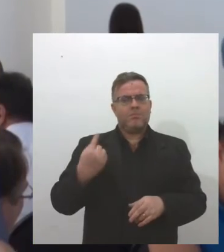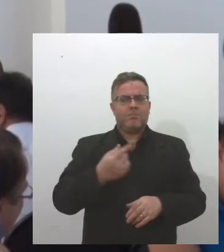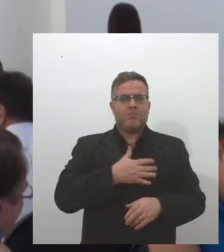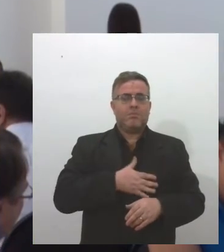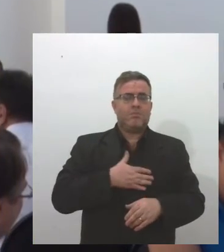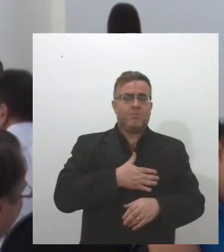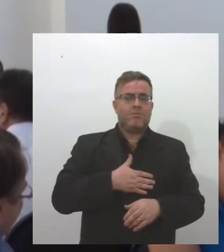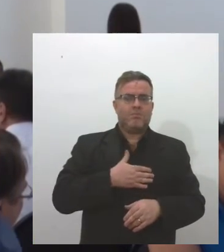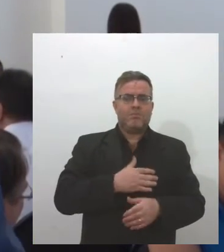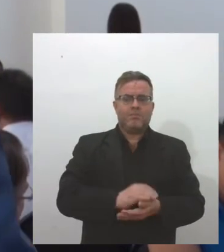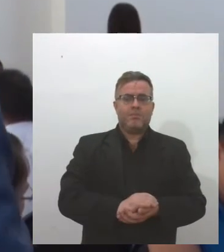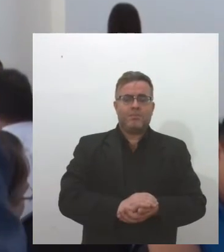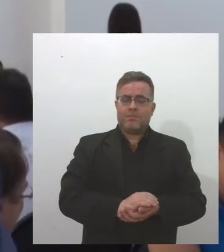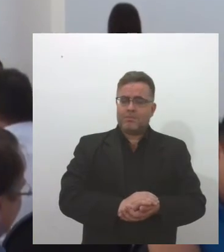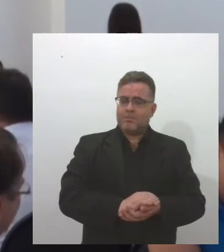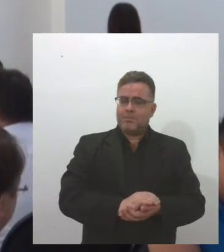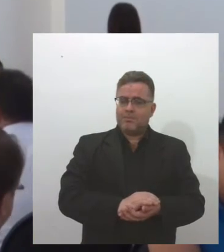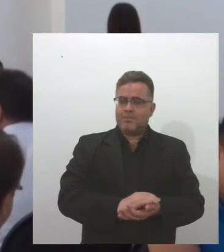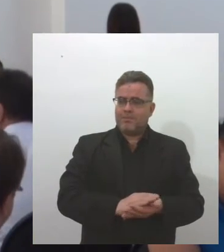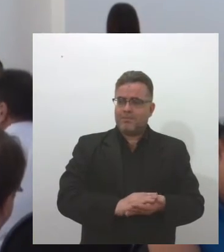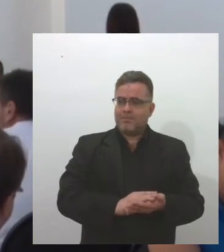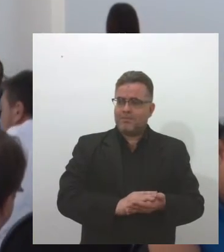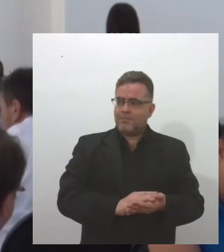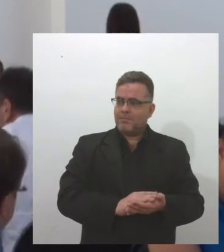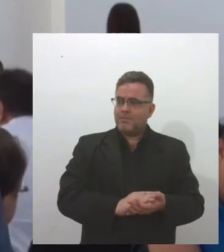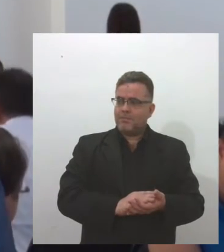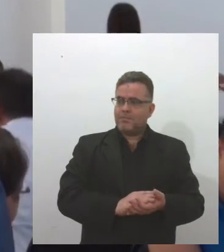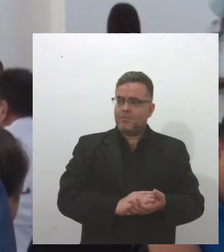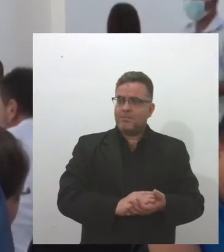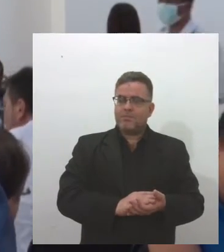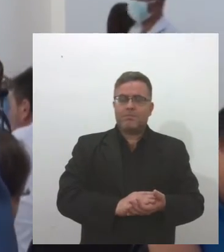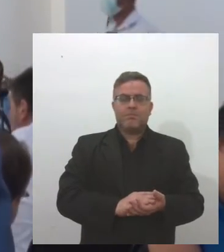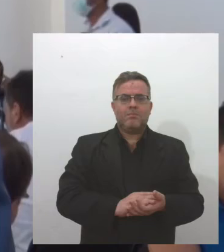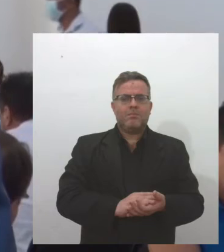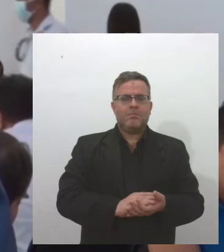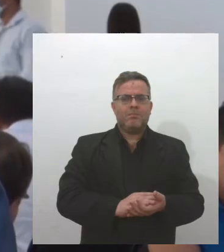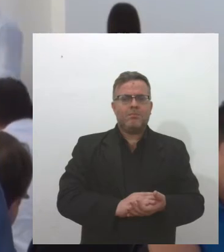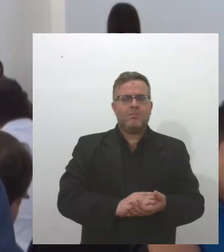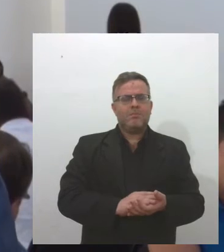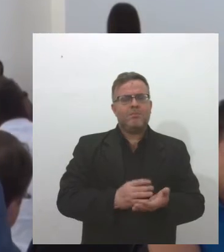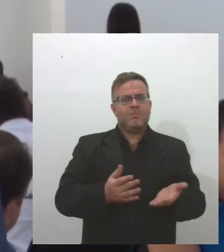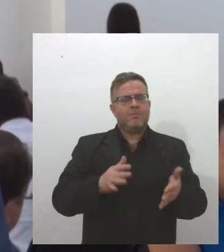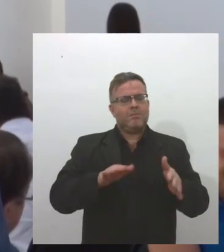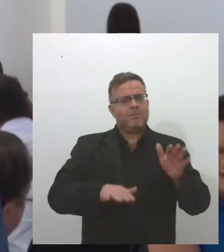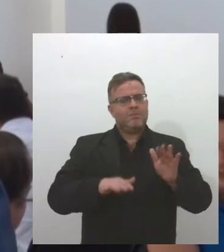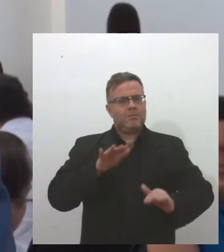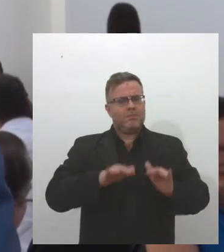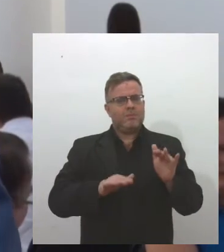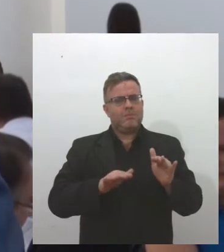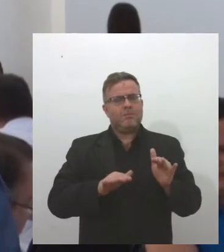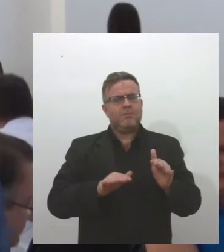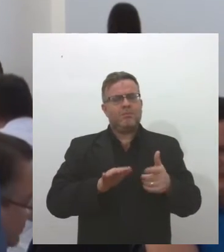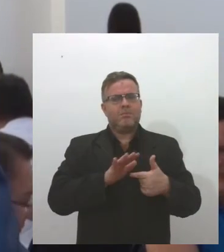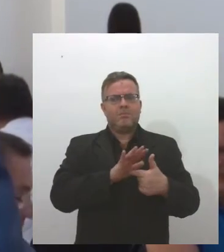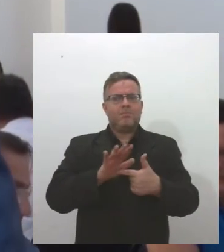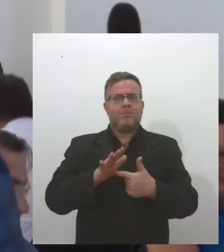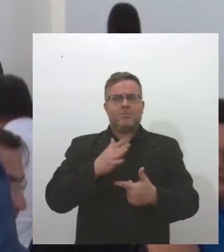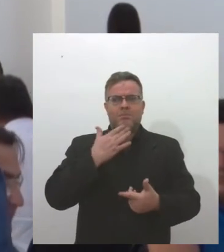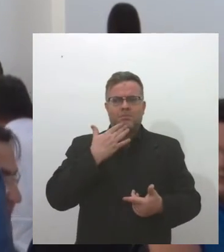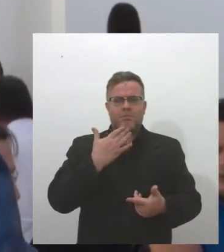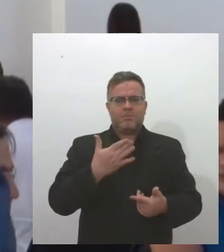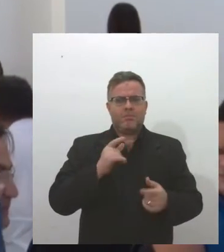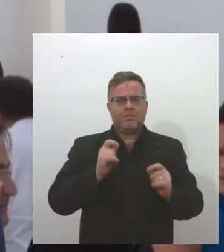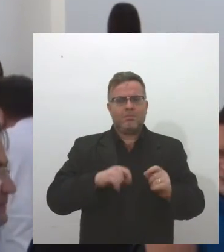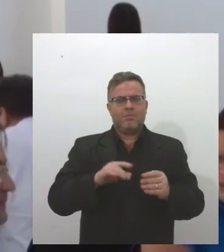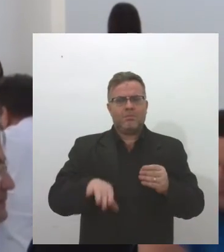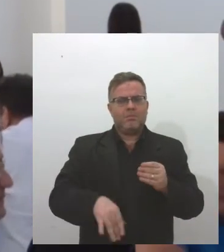acelerar. Obviamente, respeitando as condições epidemiológicas do destino. O que talvez mais nos traz o pedido, o reforço, é